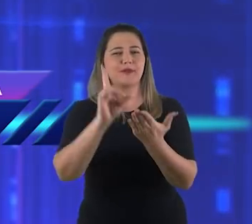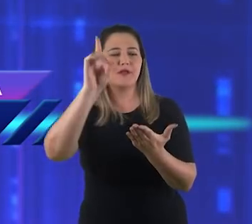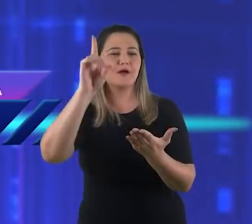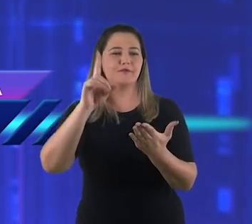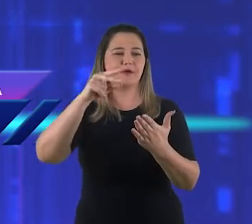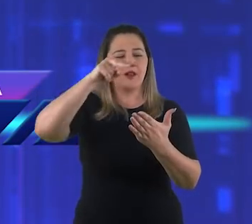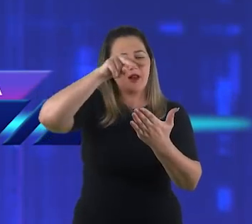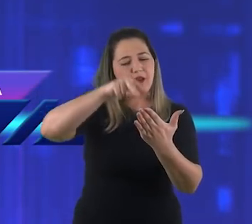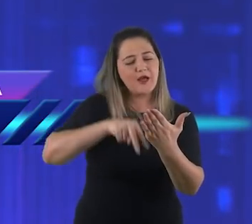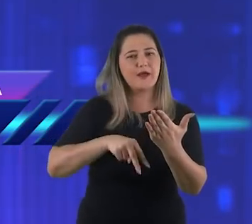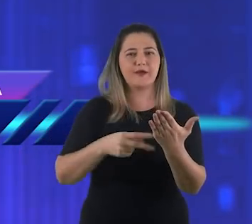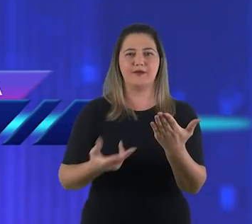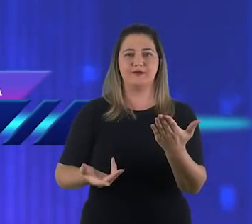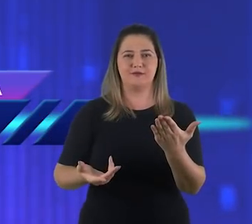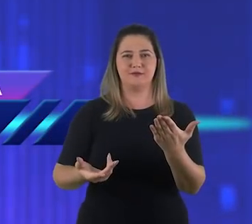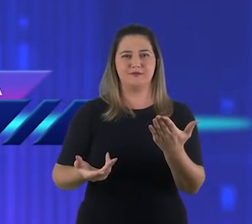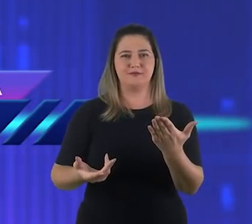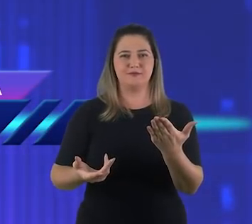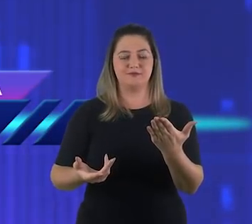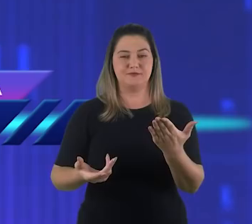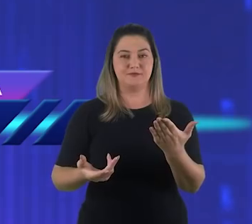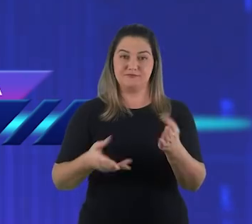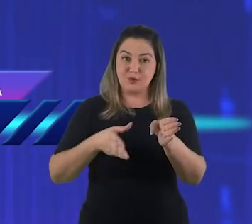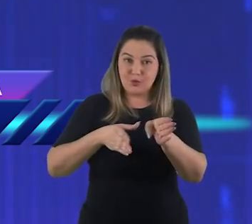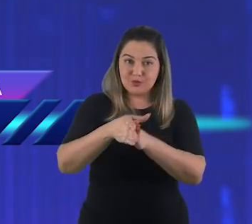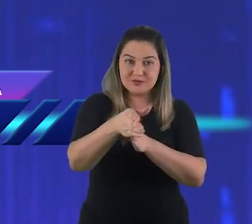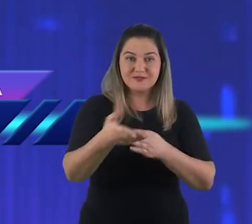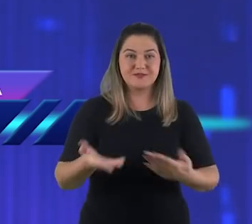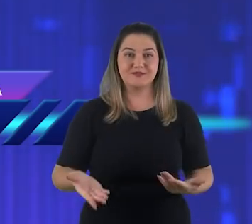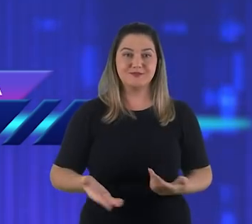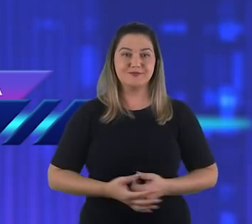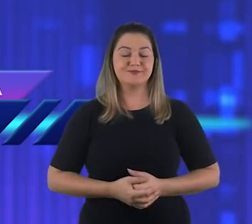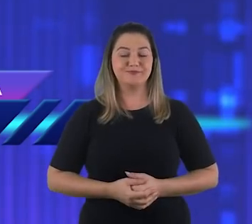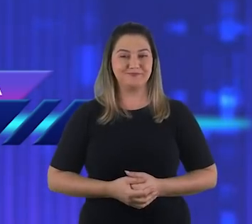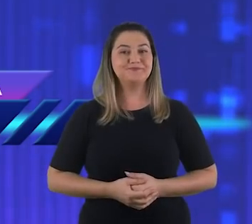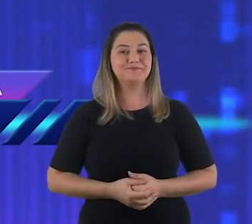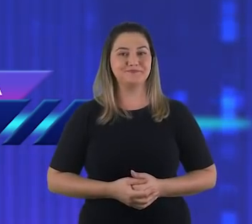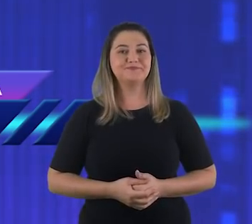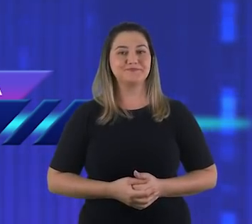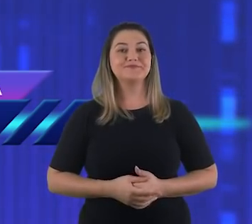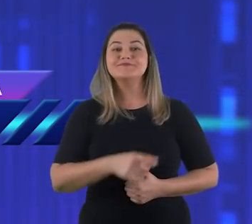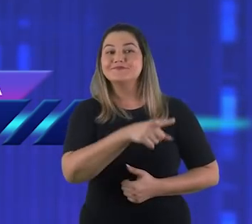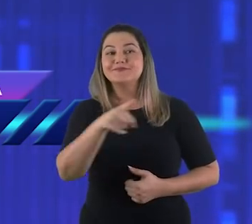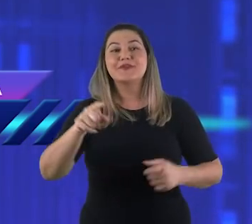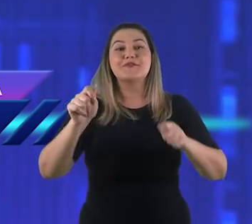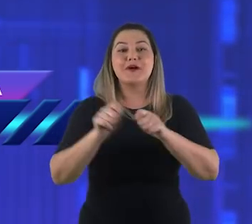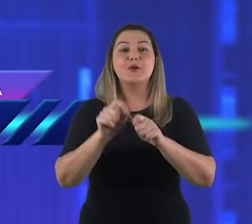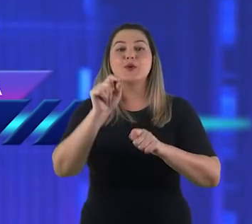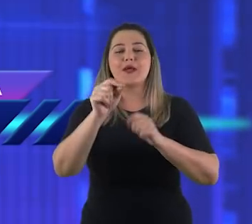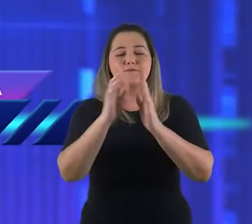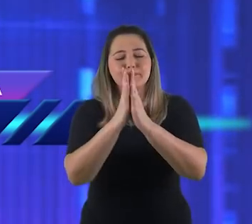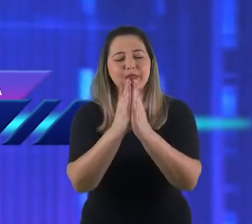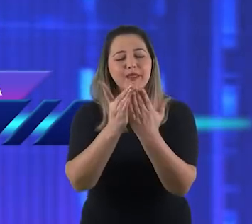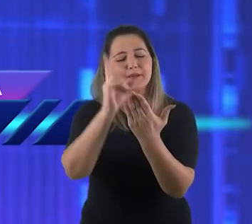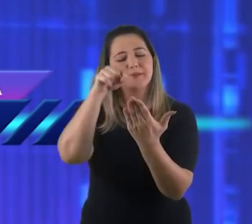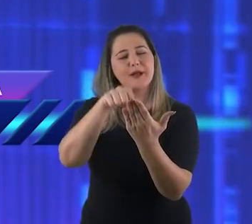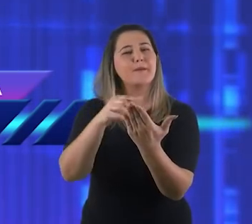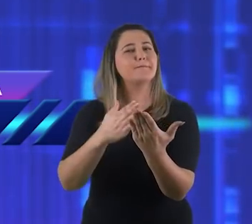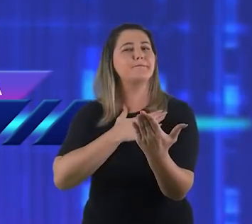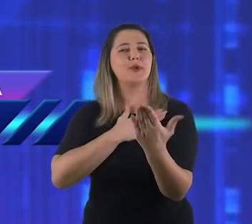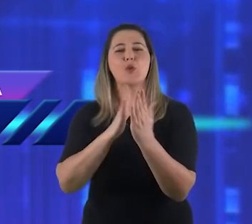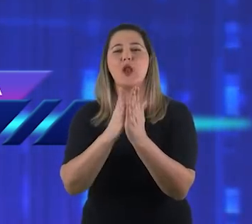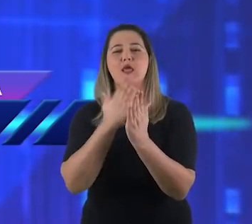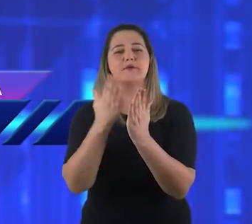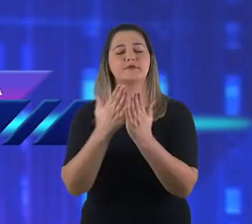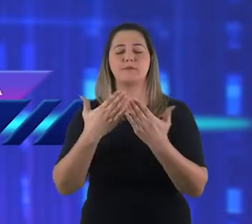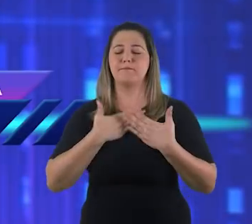palavra, leia a palavra. O meu conselho para você aqui no Arena do Futuro é: faça da Bíblia o